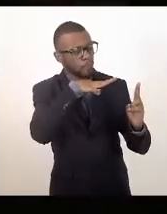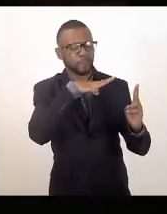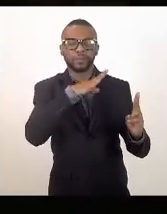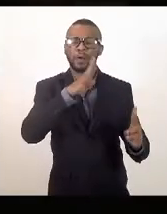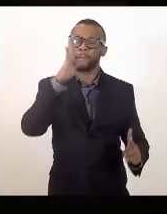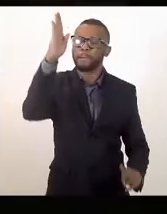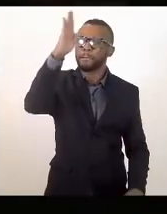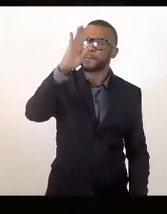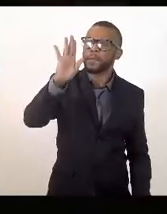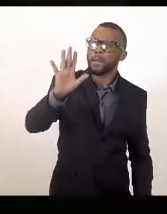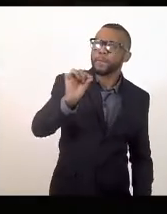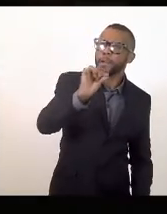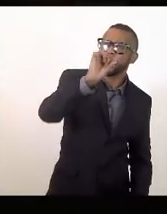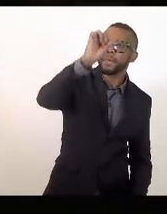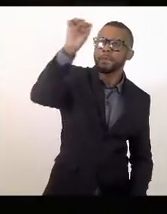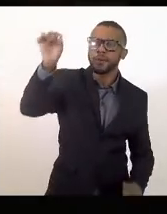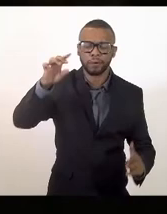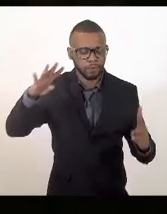nacionalmente.